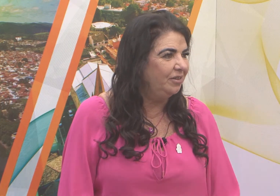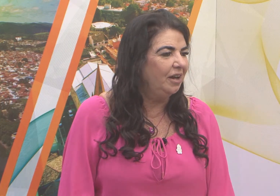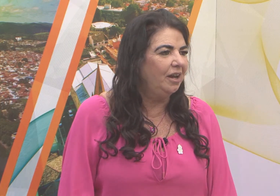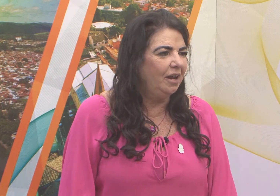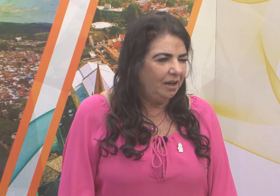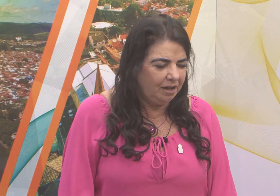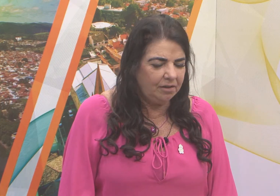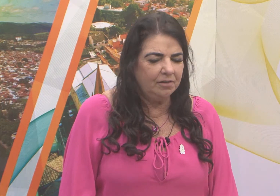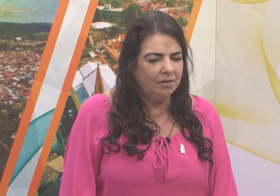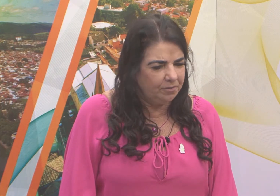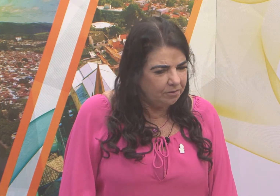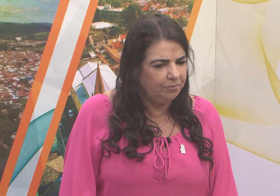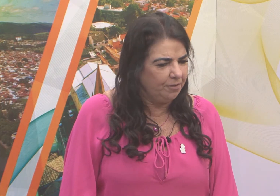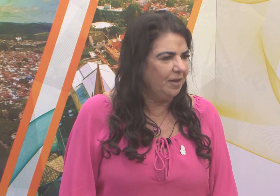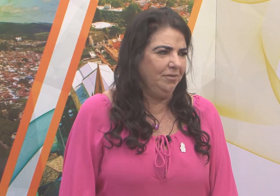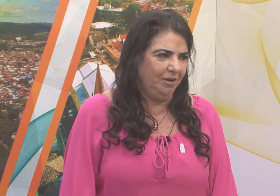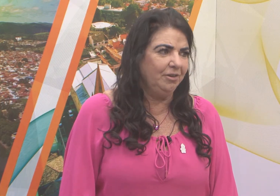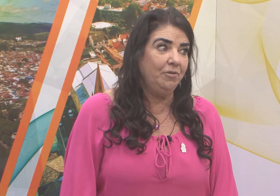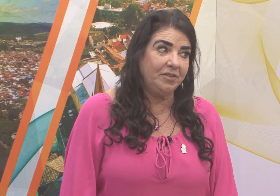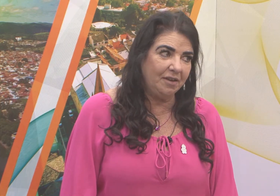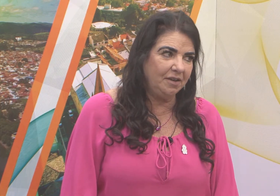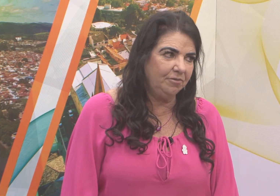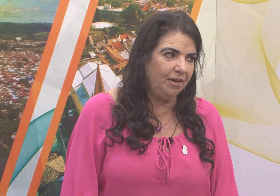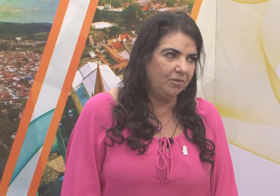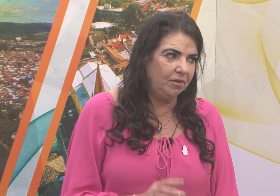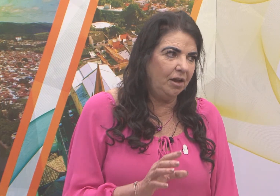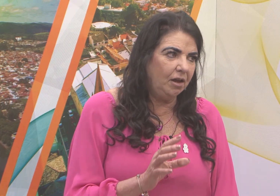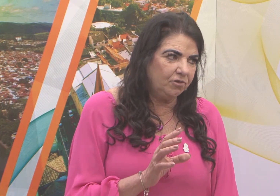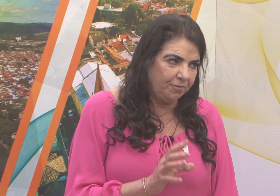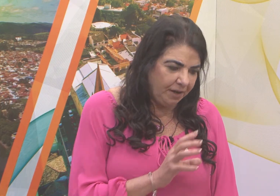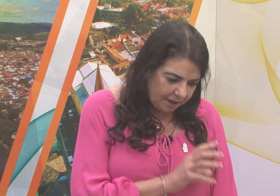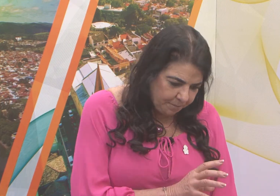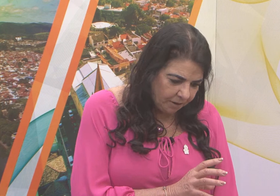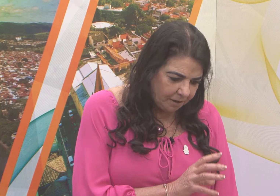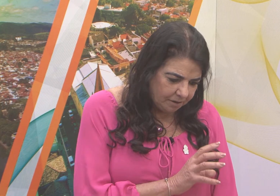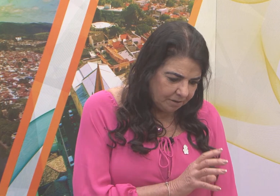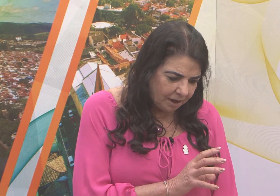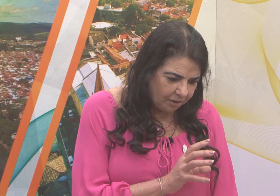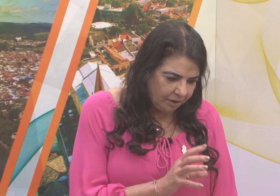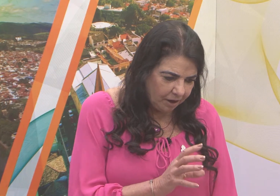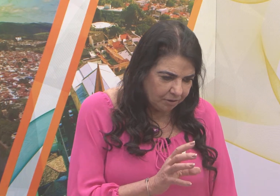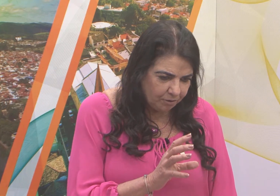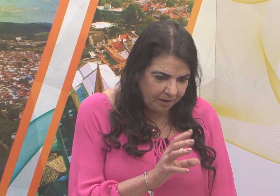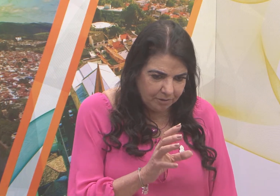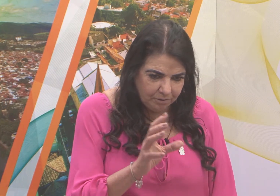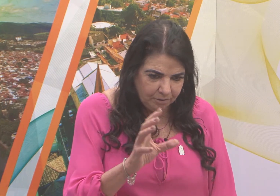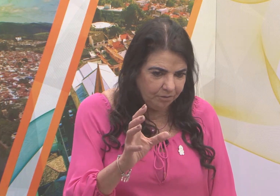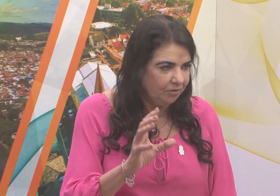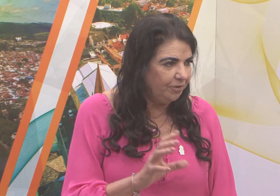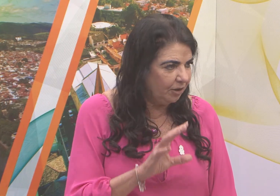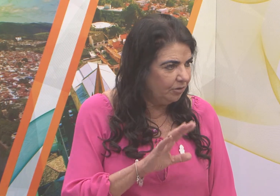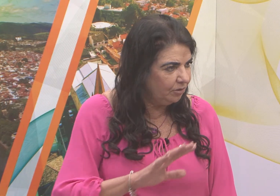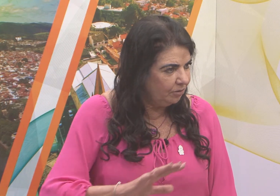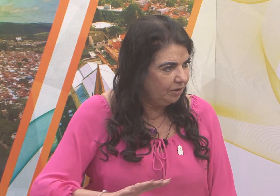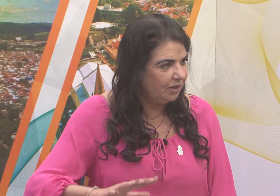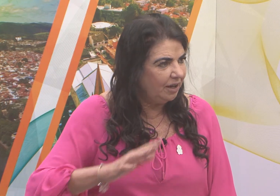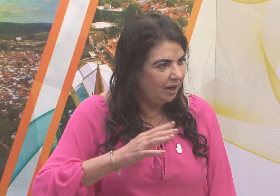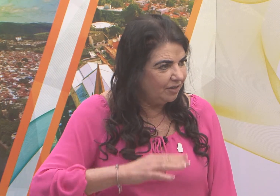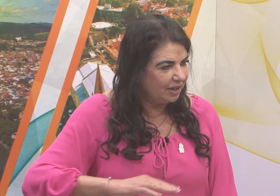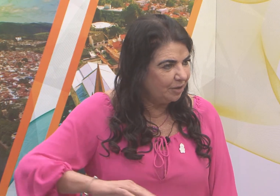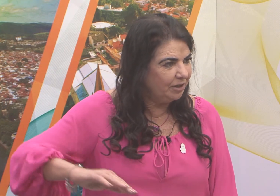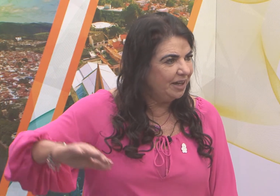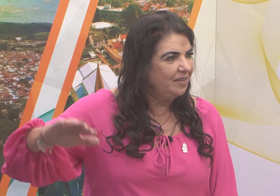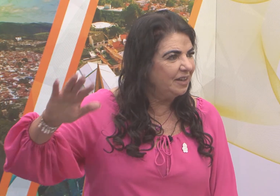Covid. Não foi fácil, não está sendo fácil. Já foi até pior, Agora eu estou vendo luz no final do túnel,